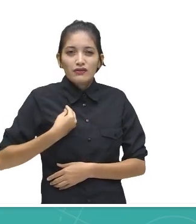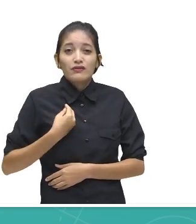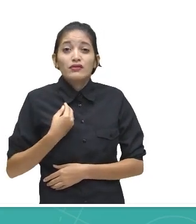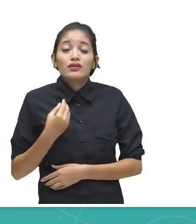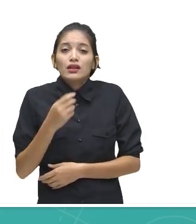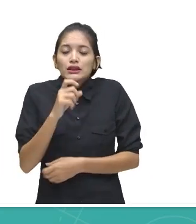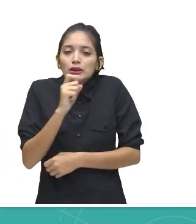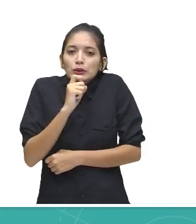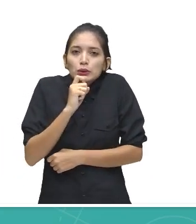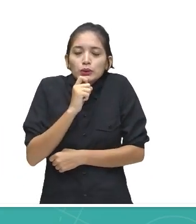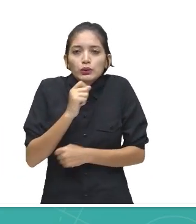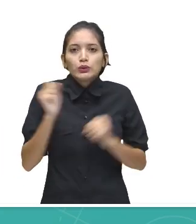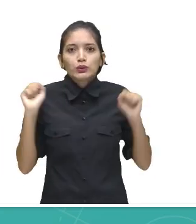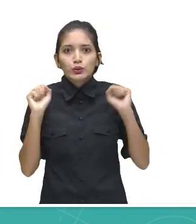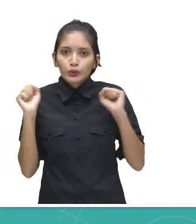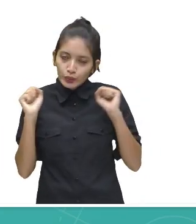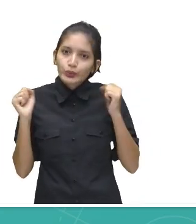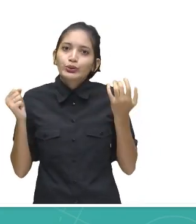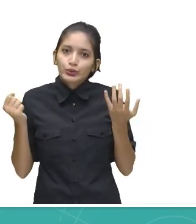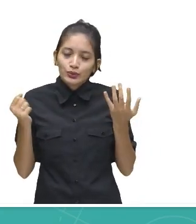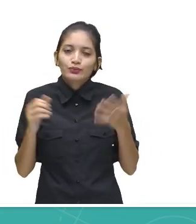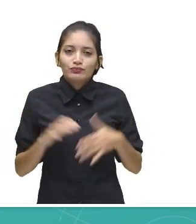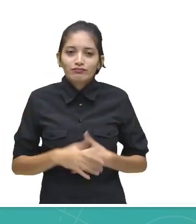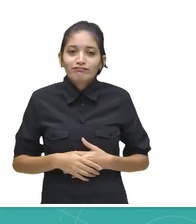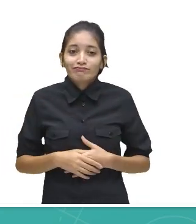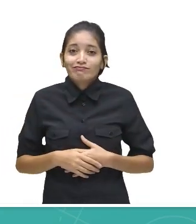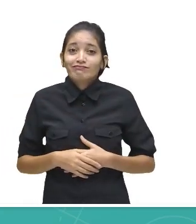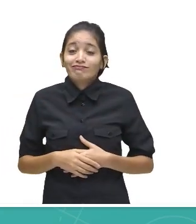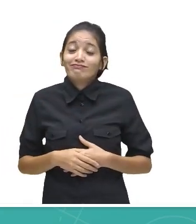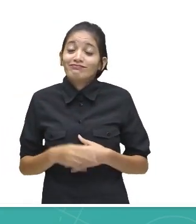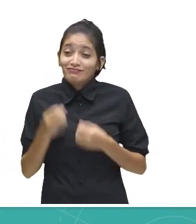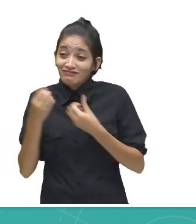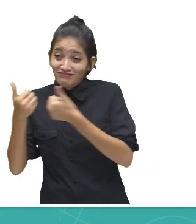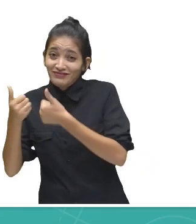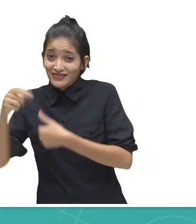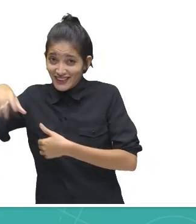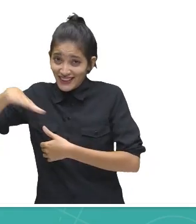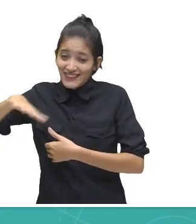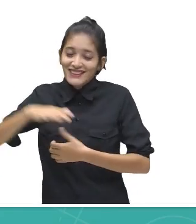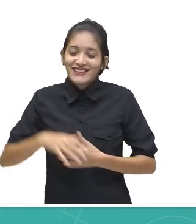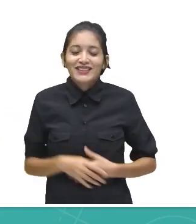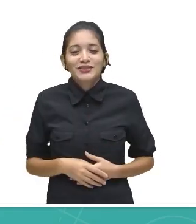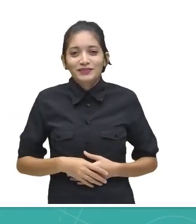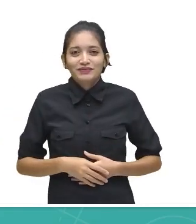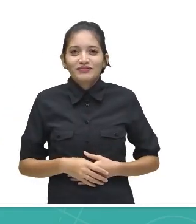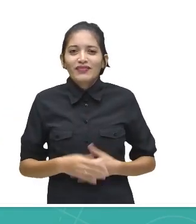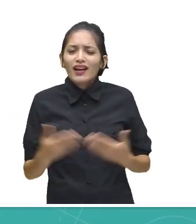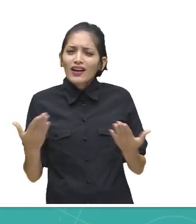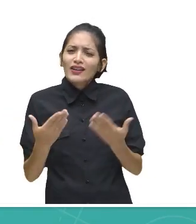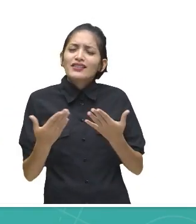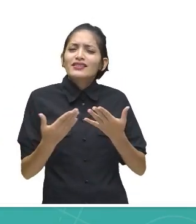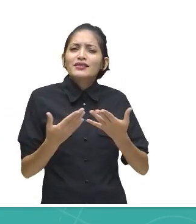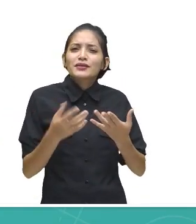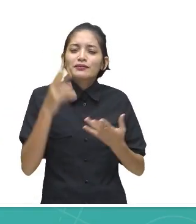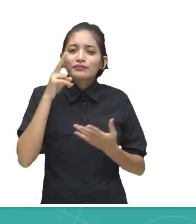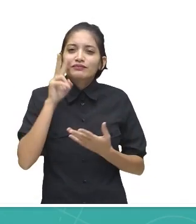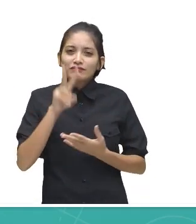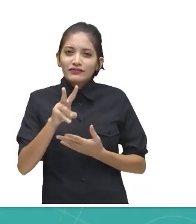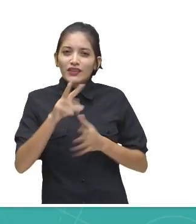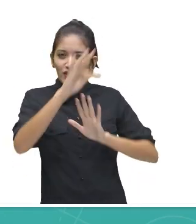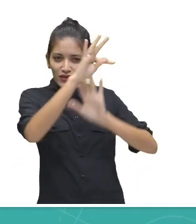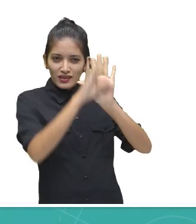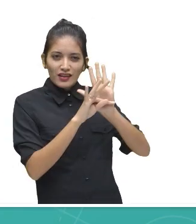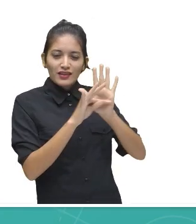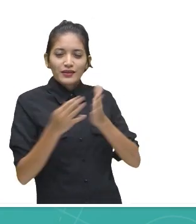frio extremo, Sorte é delas. Mas vamos começar então a aula de hoje vendo este texto que aparece aí na tela